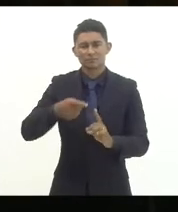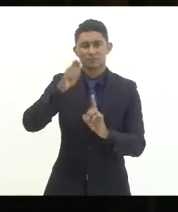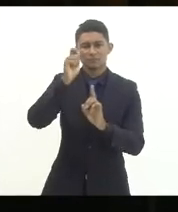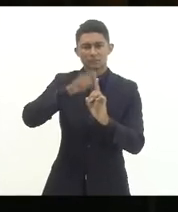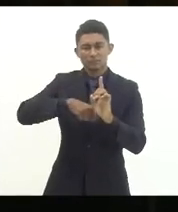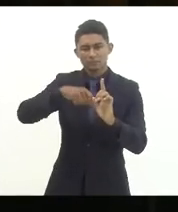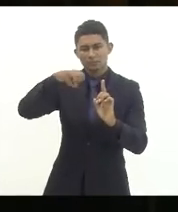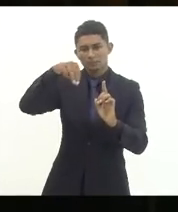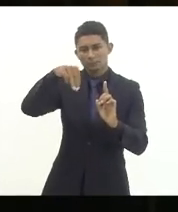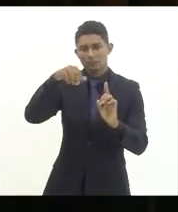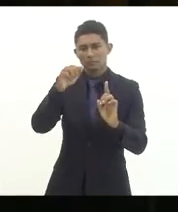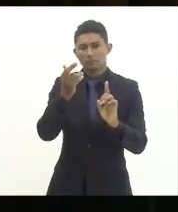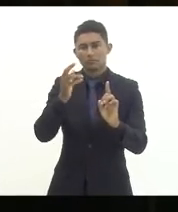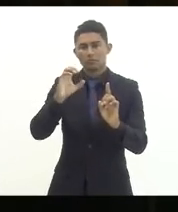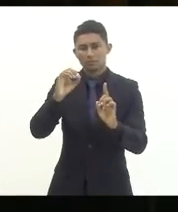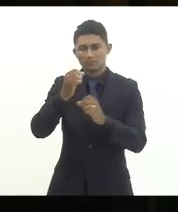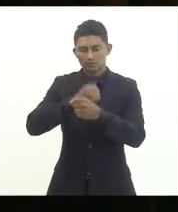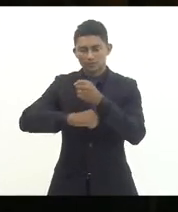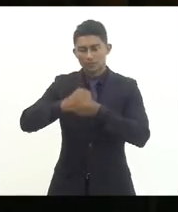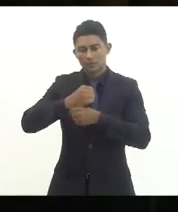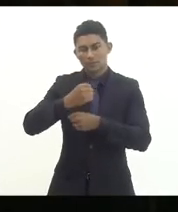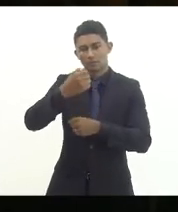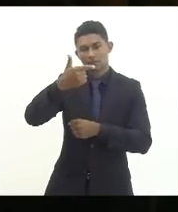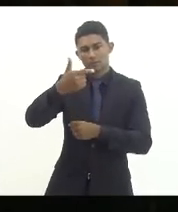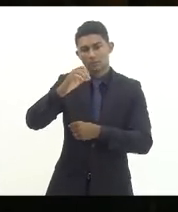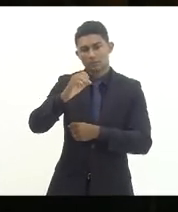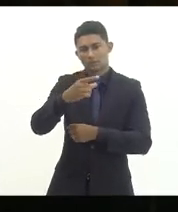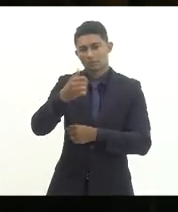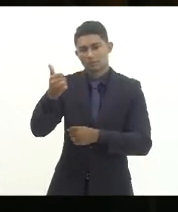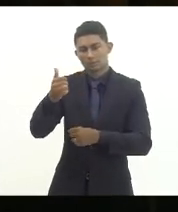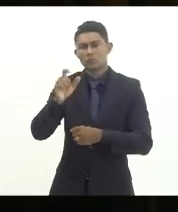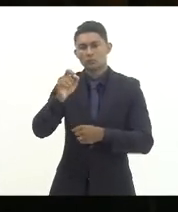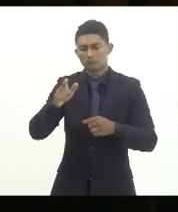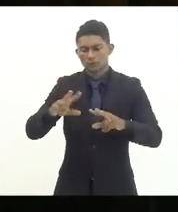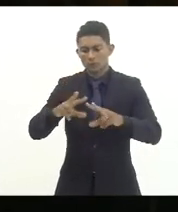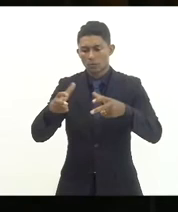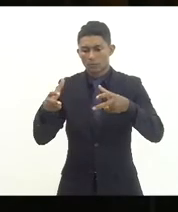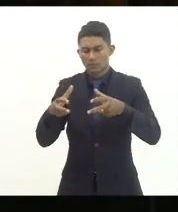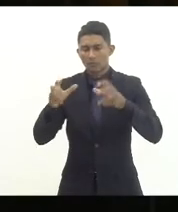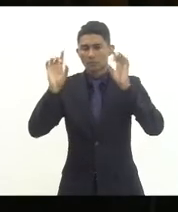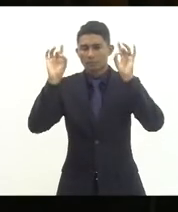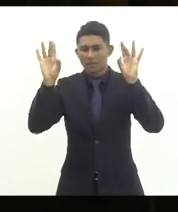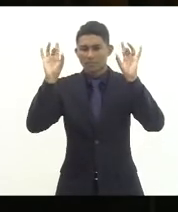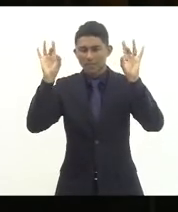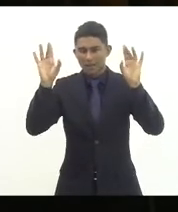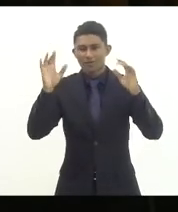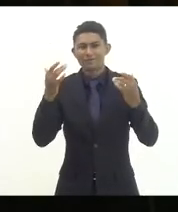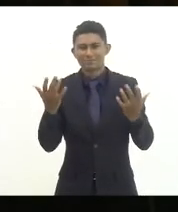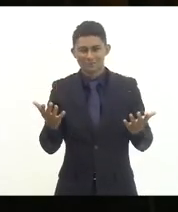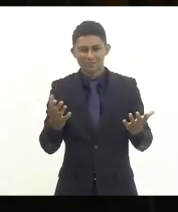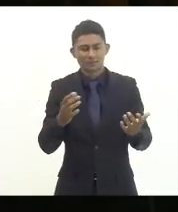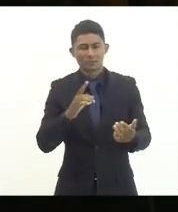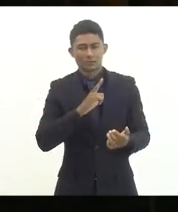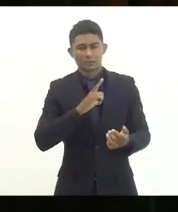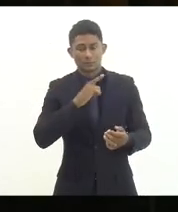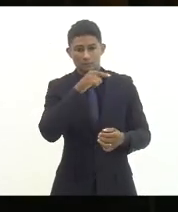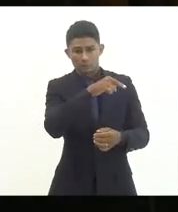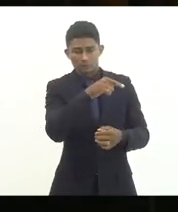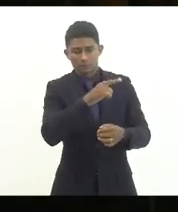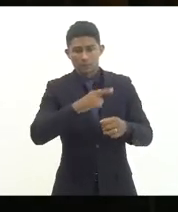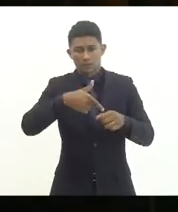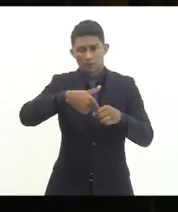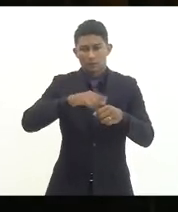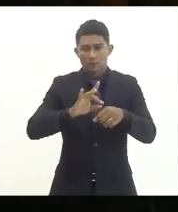de 2021, dentro da Comissão Especial da Indústria Naval, Offshore, Petróleo e Gás,